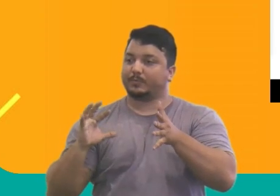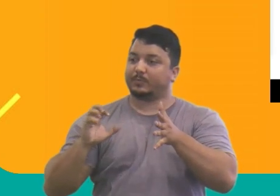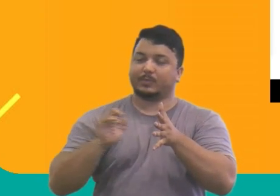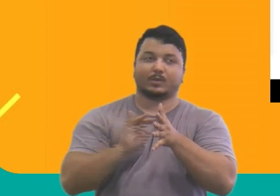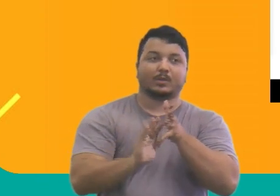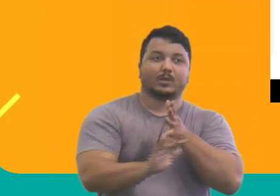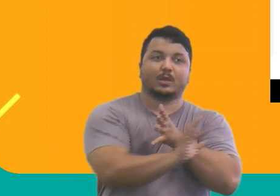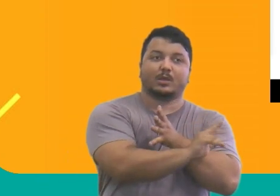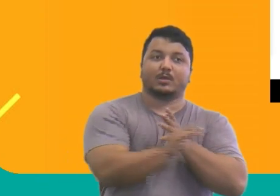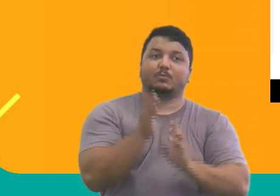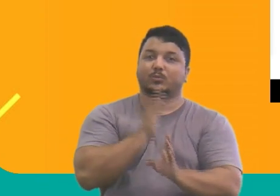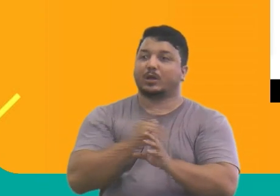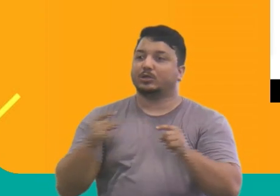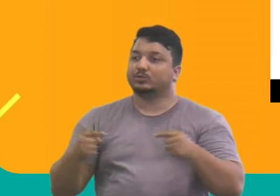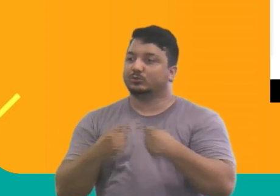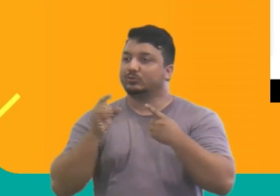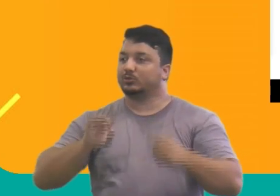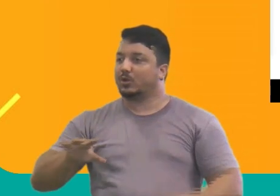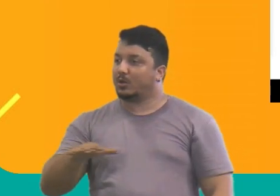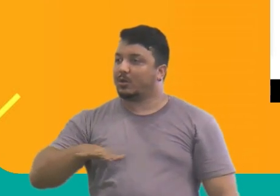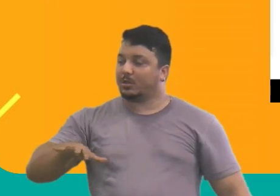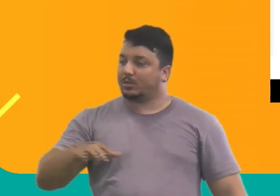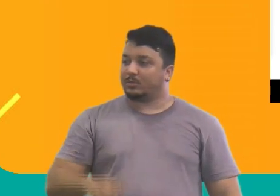solvente. E